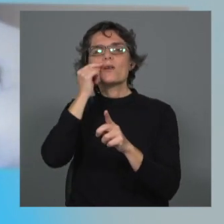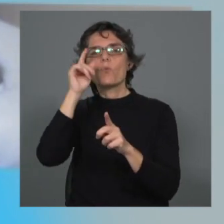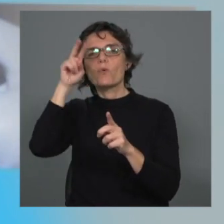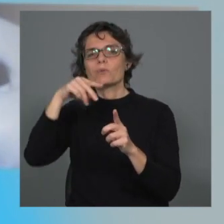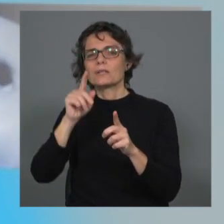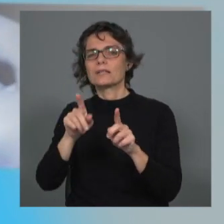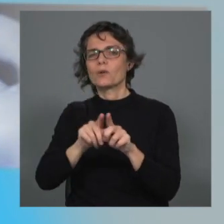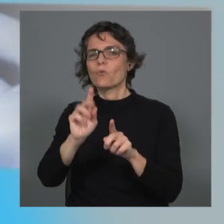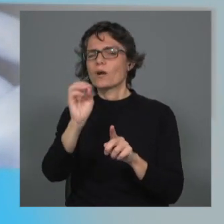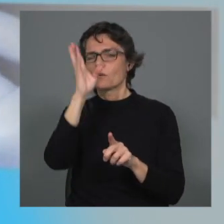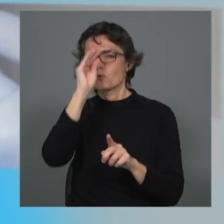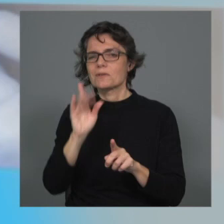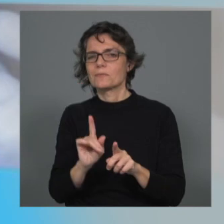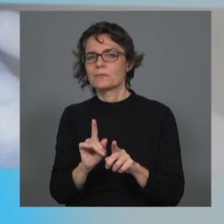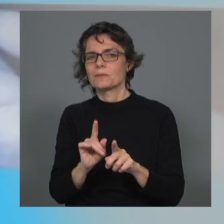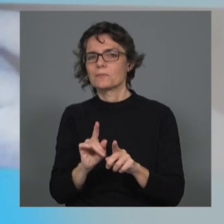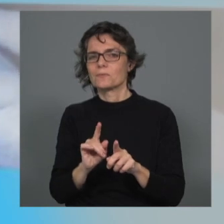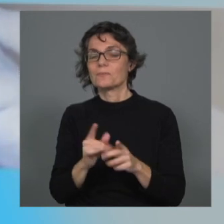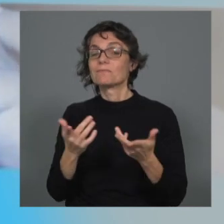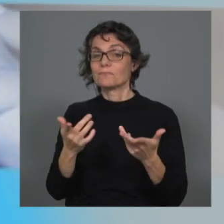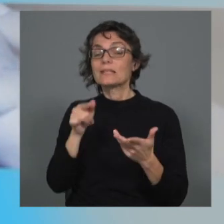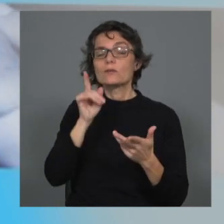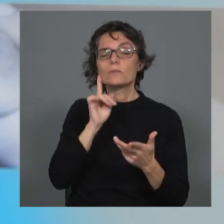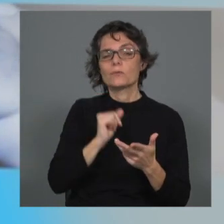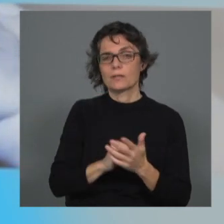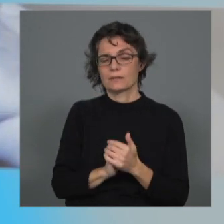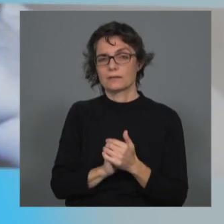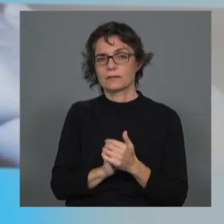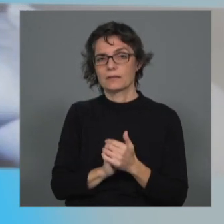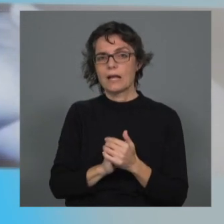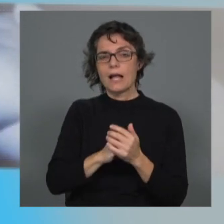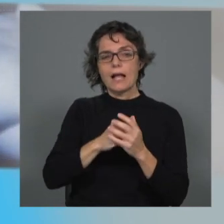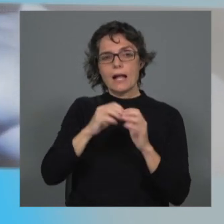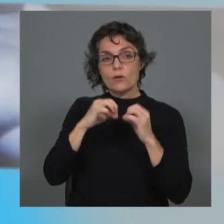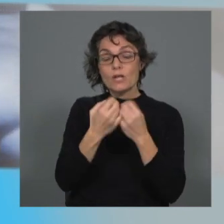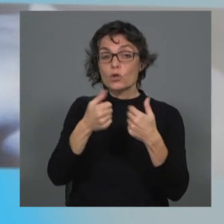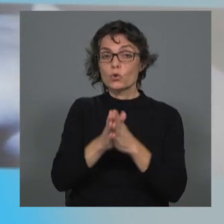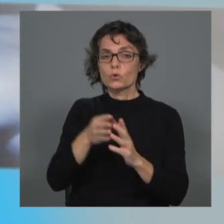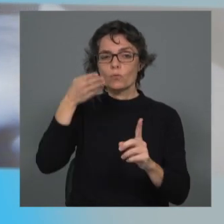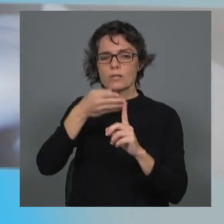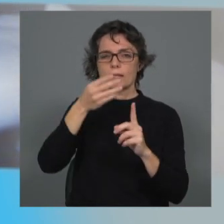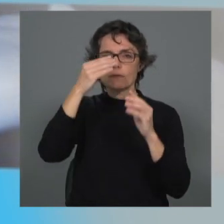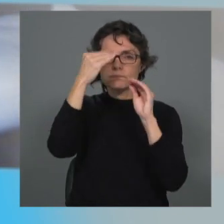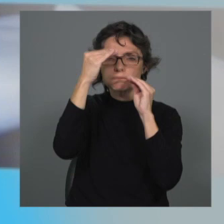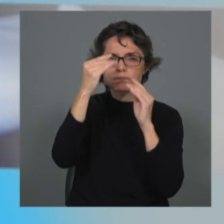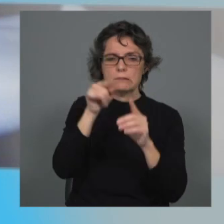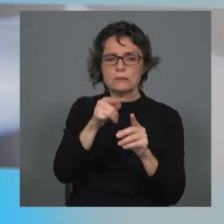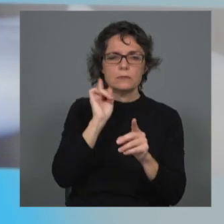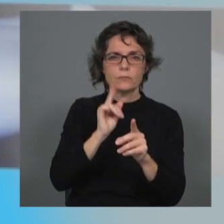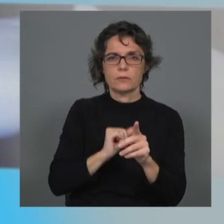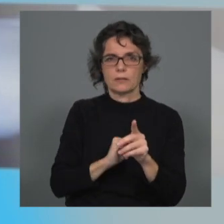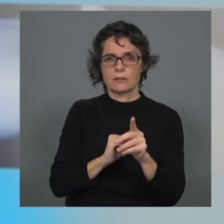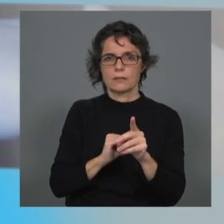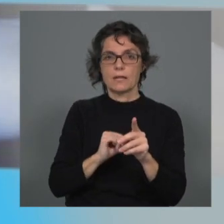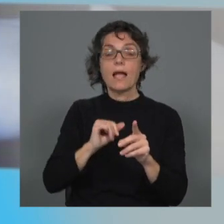temos a alfabetização e temos a aprendizagem da sociedade toda. A mulher, ao